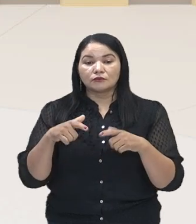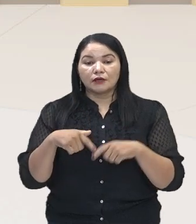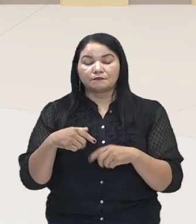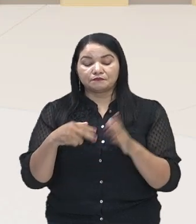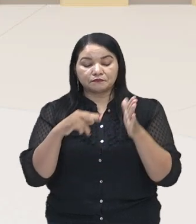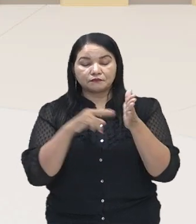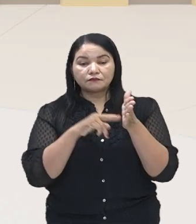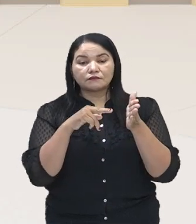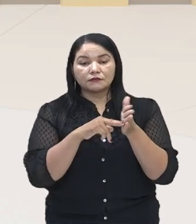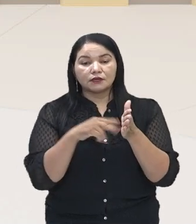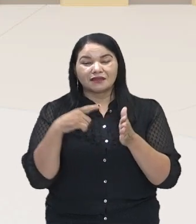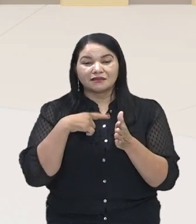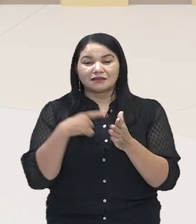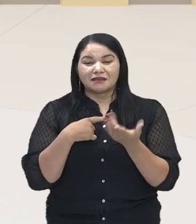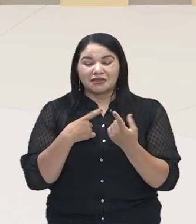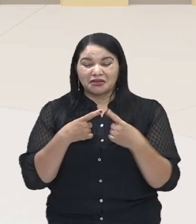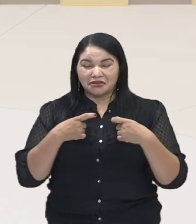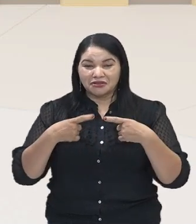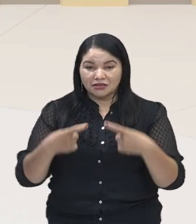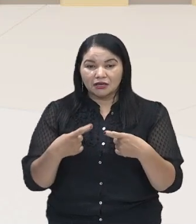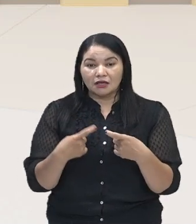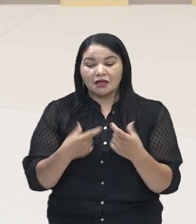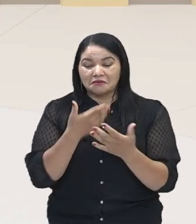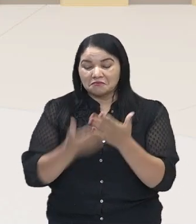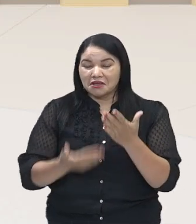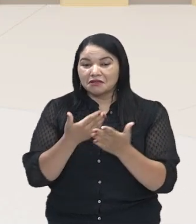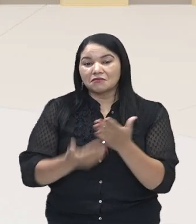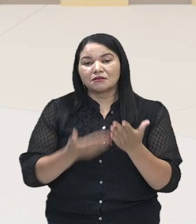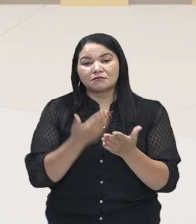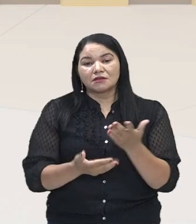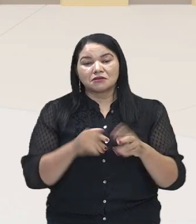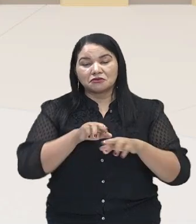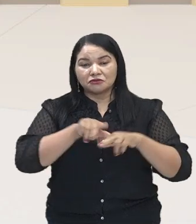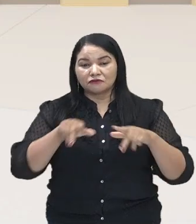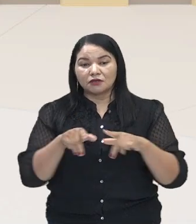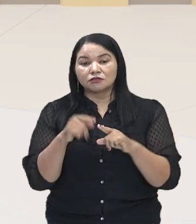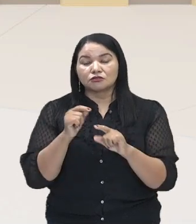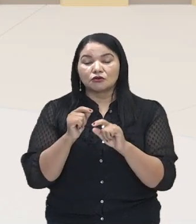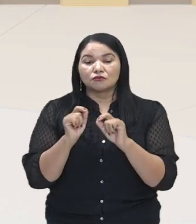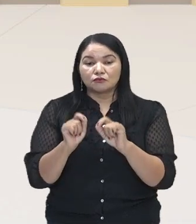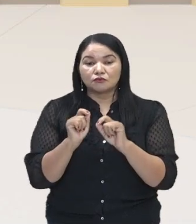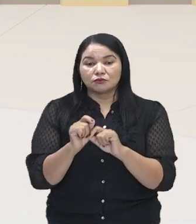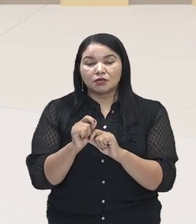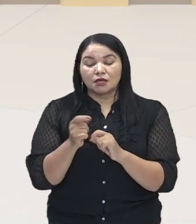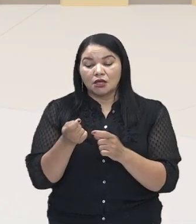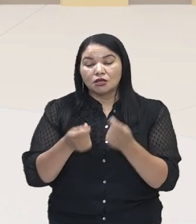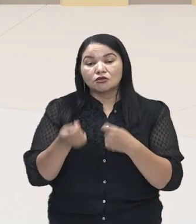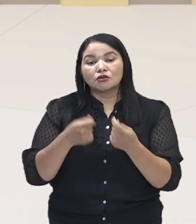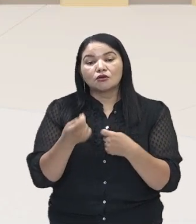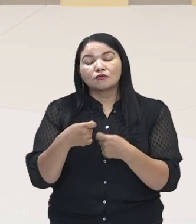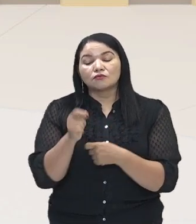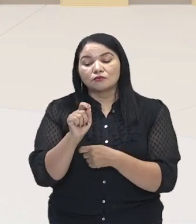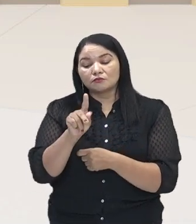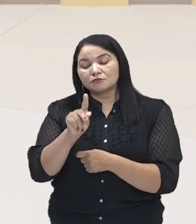perdas econômicas significativas, com o PIB acumulado estimado